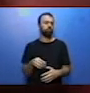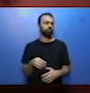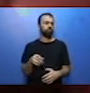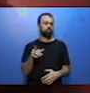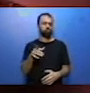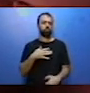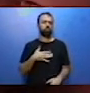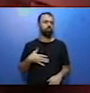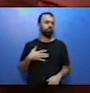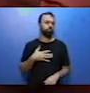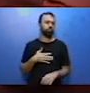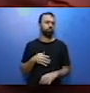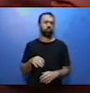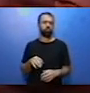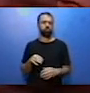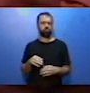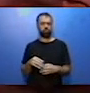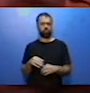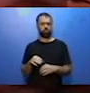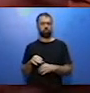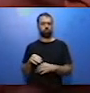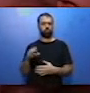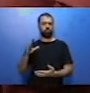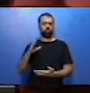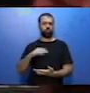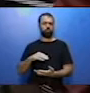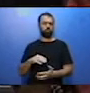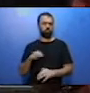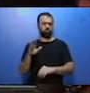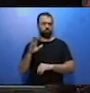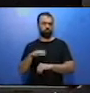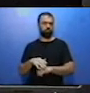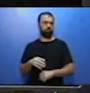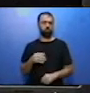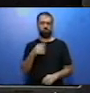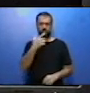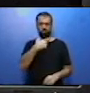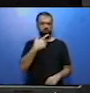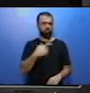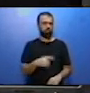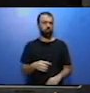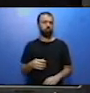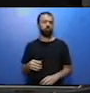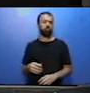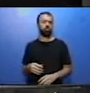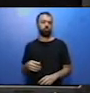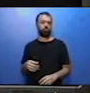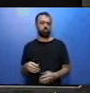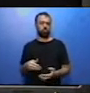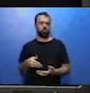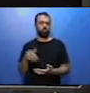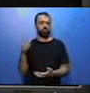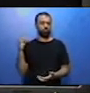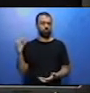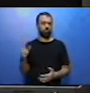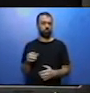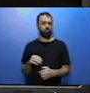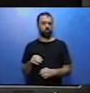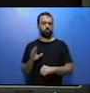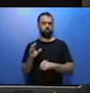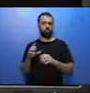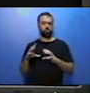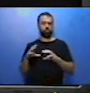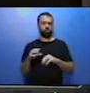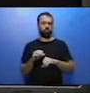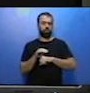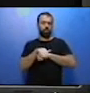gostar uma fruta no lanche da tarde e de jantar uma sopinha de legumes e quer você quer um